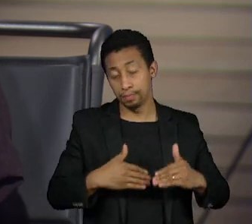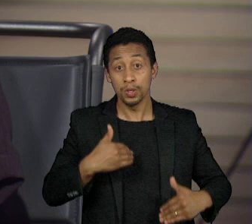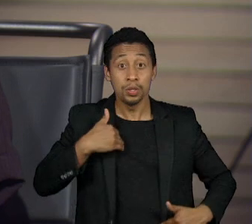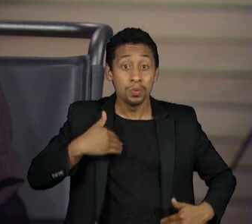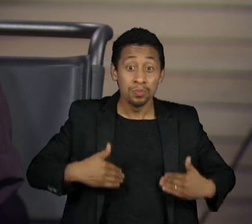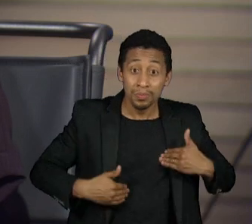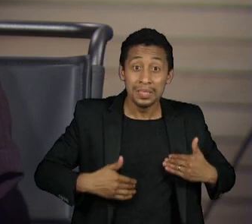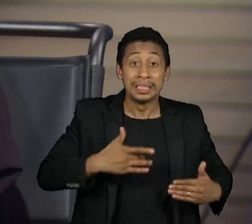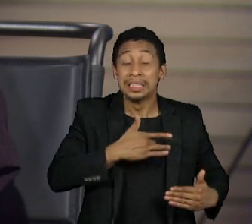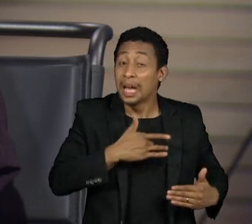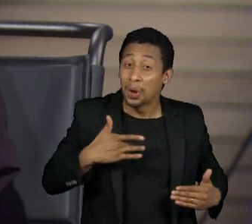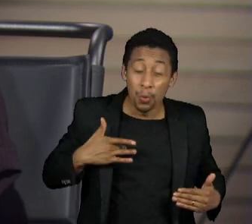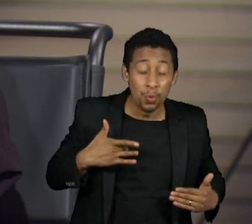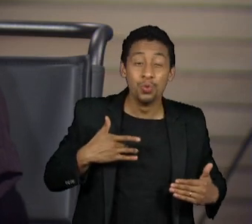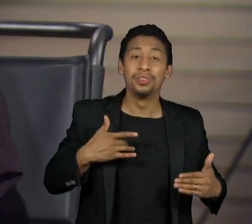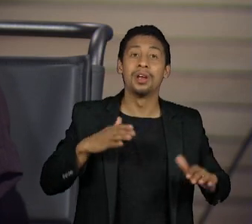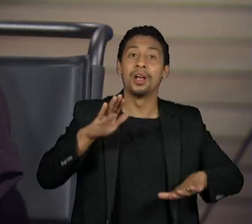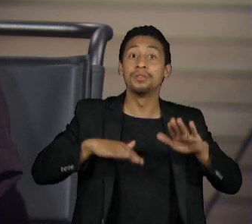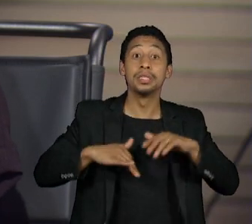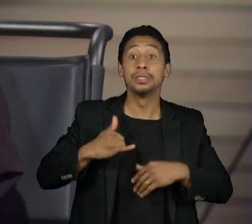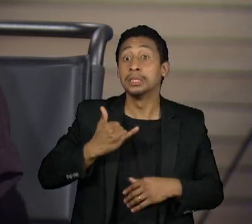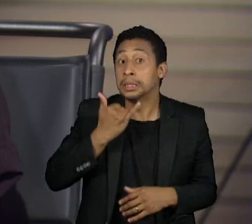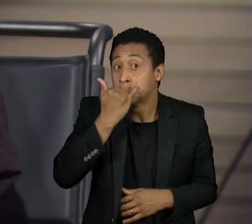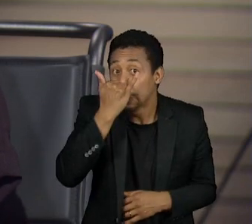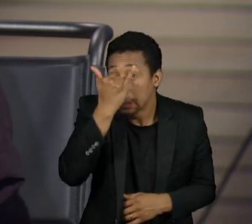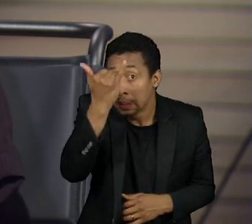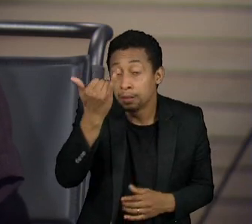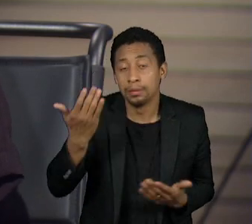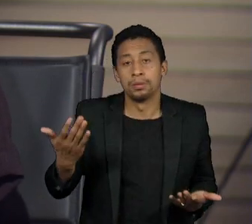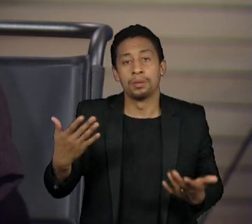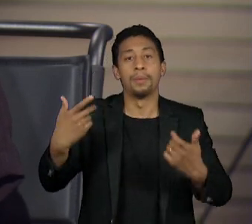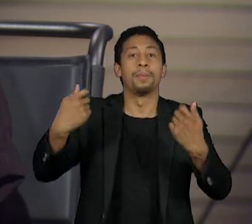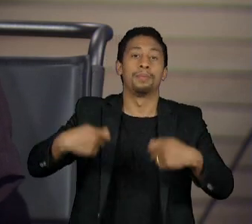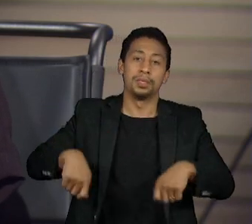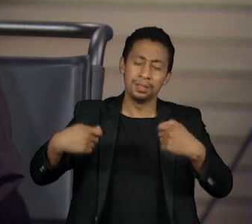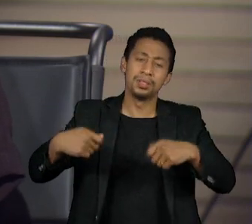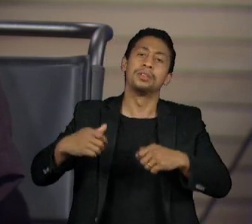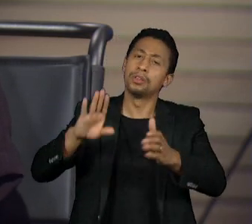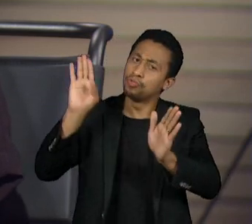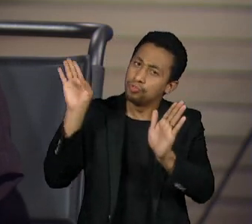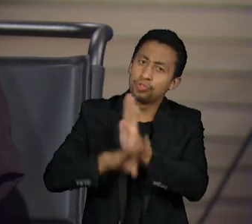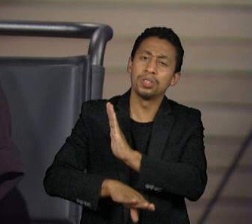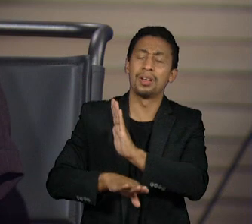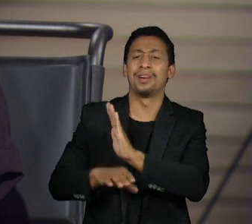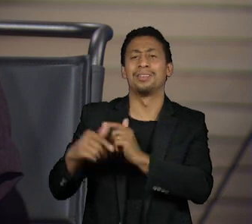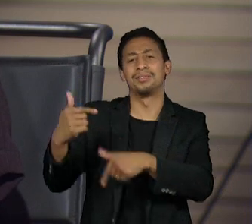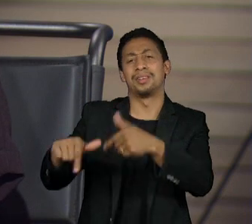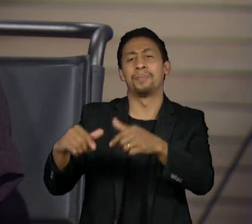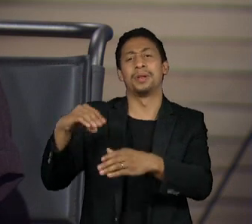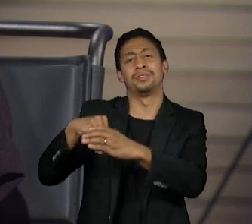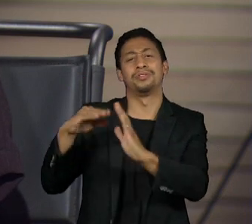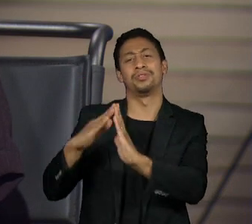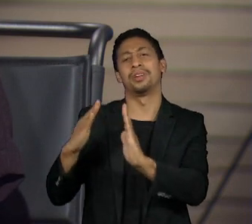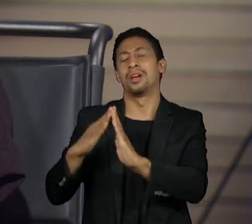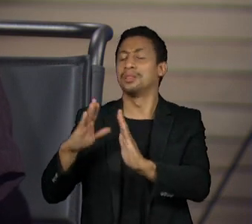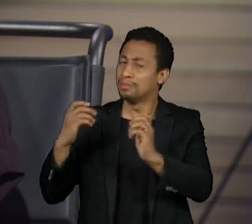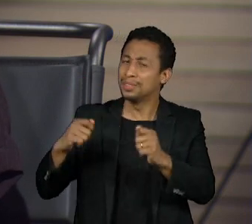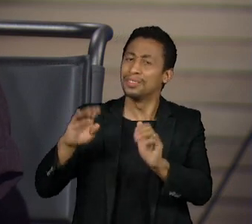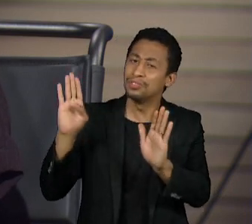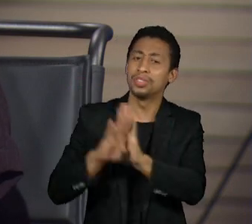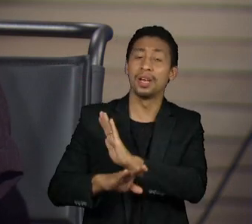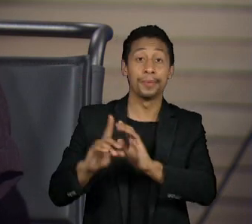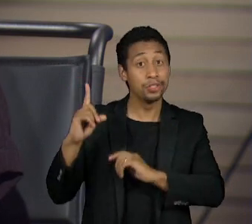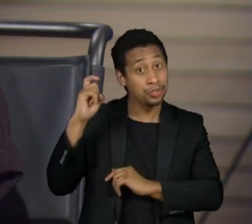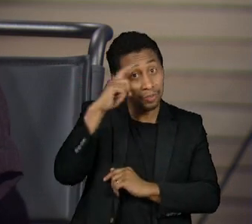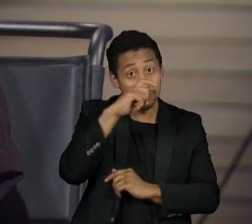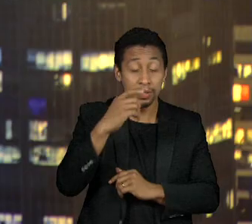sua saúde, risco de acidentes, e a gente precisa eliminar o trabalho infantil, mas temos enfrentado muitas dificuldades enquanto país para poder